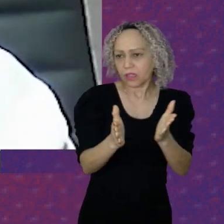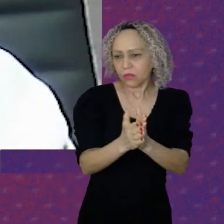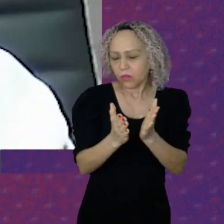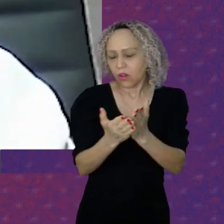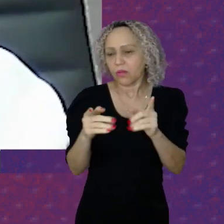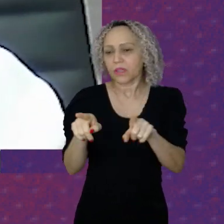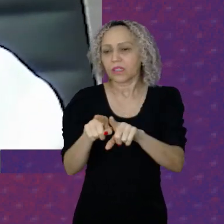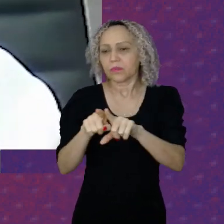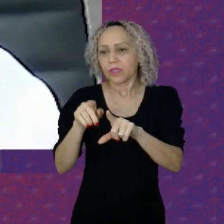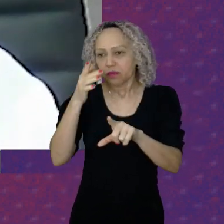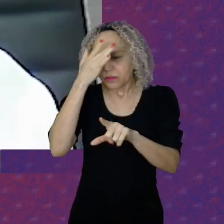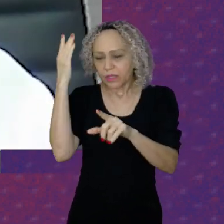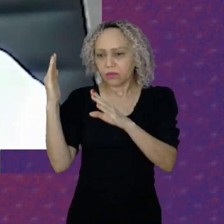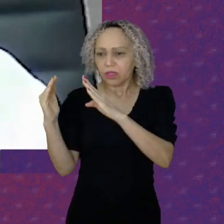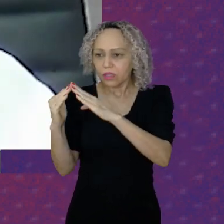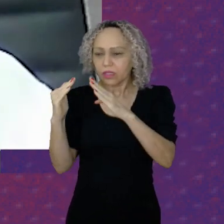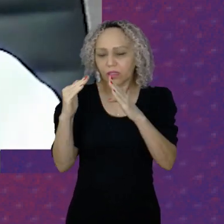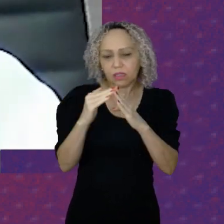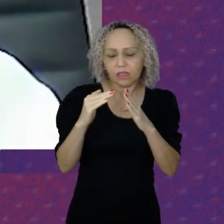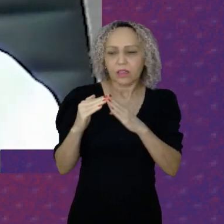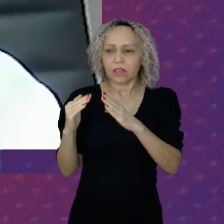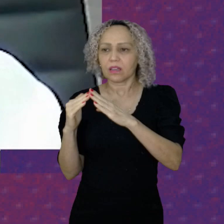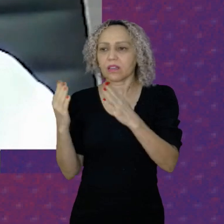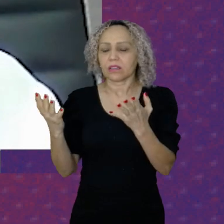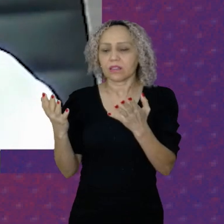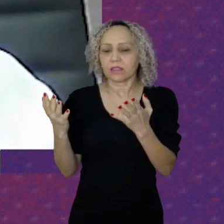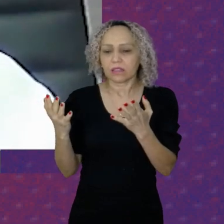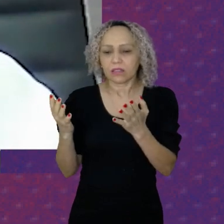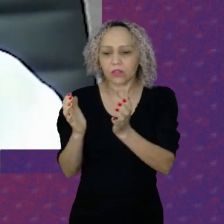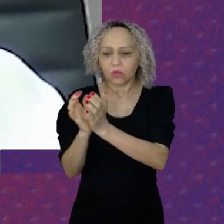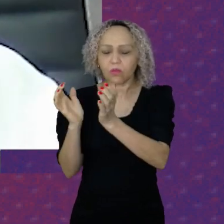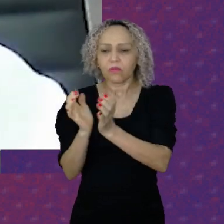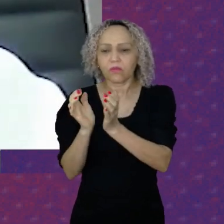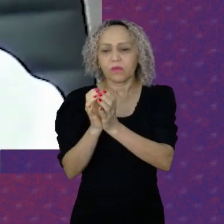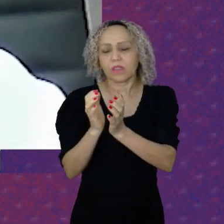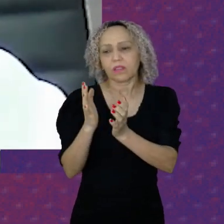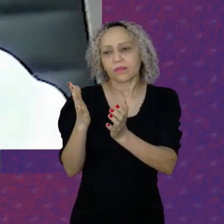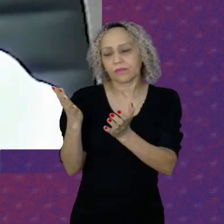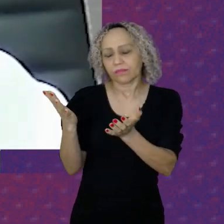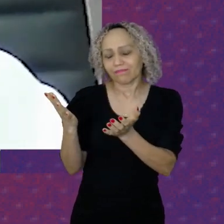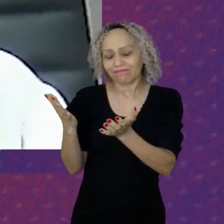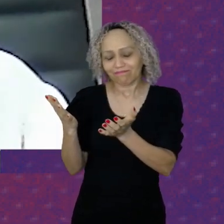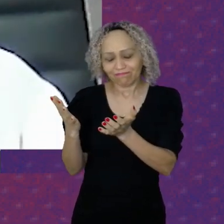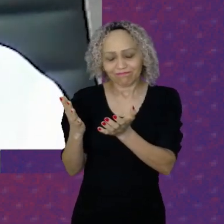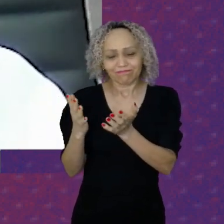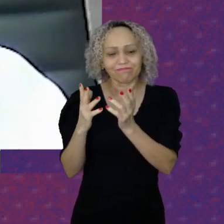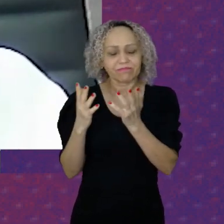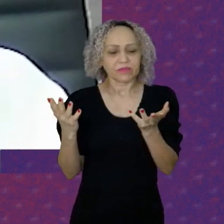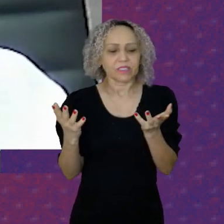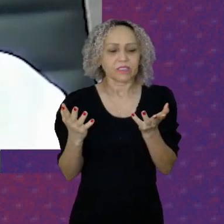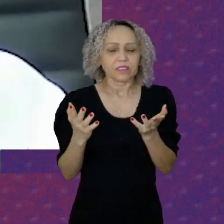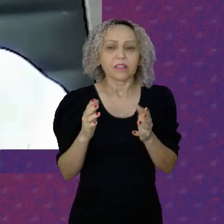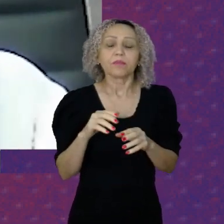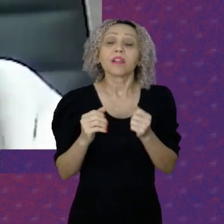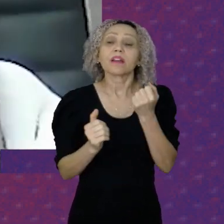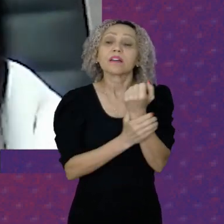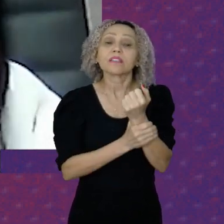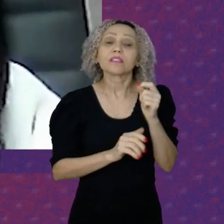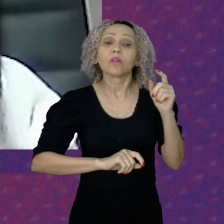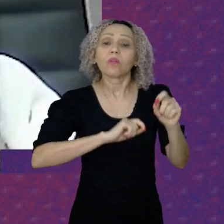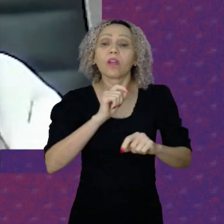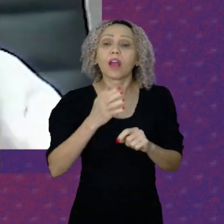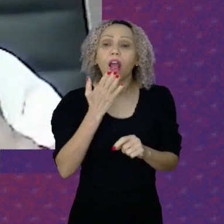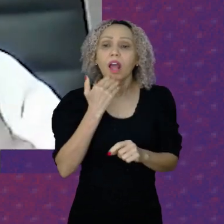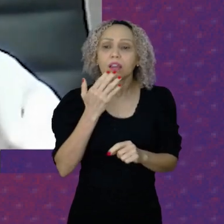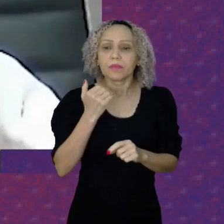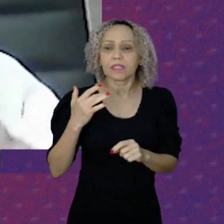abrigos, né? As casas de convivência e outros, tá? Para garantir a